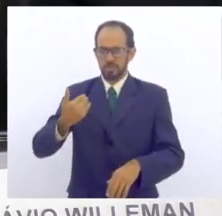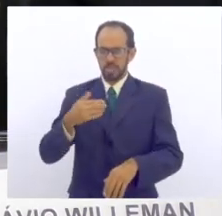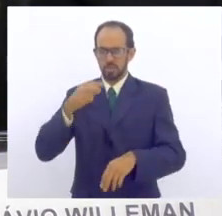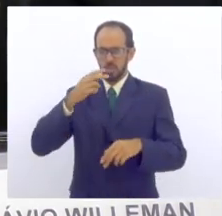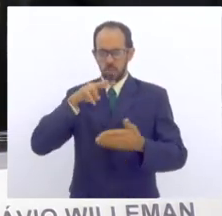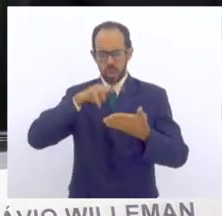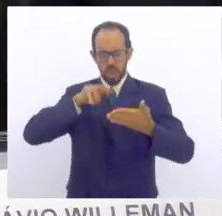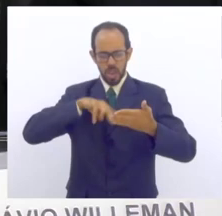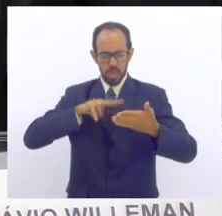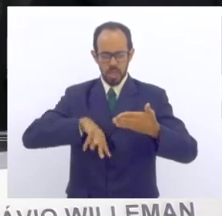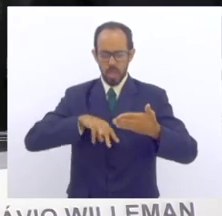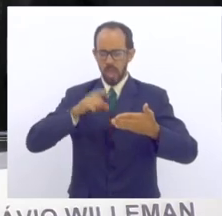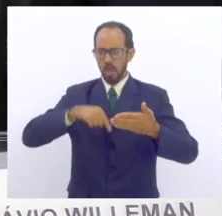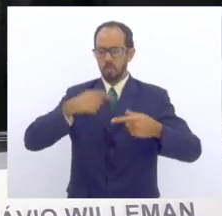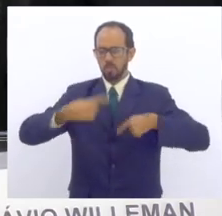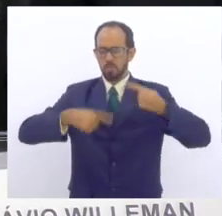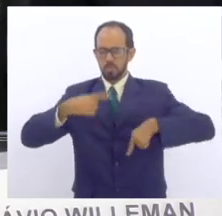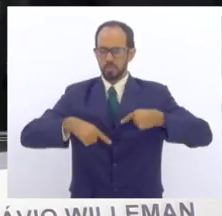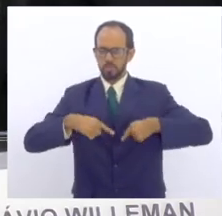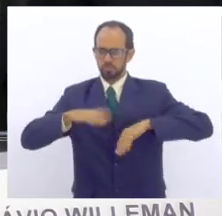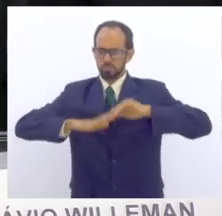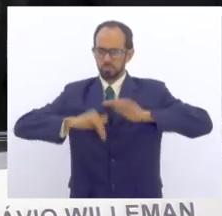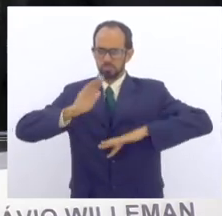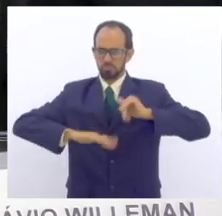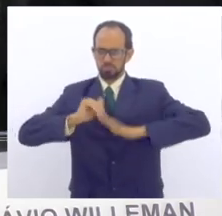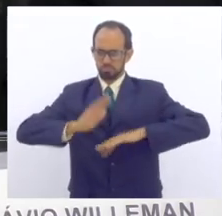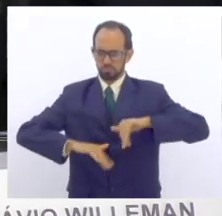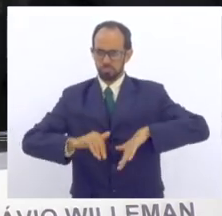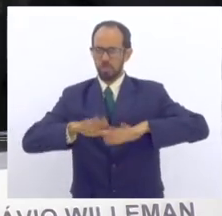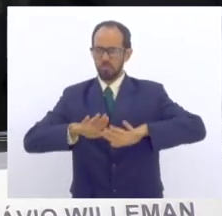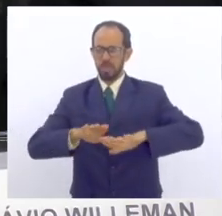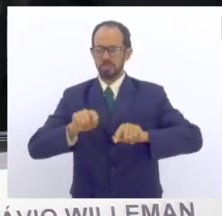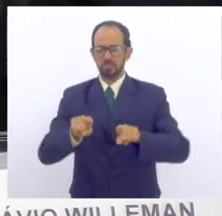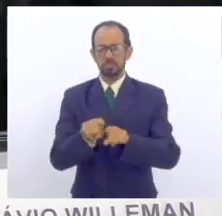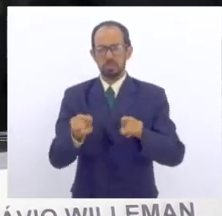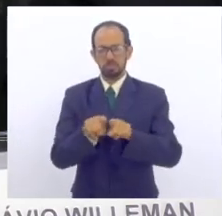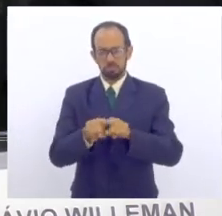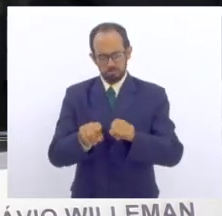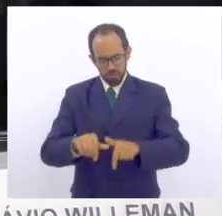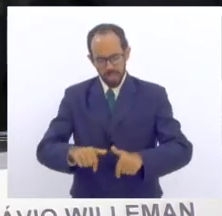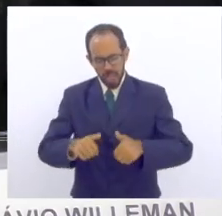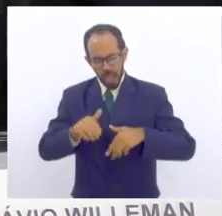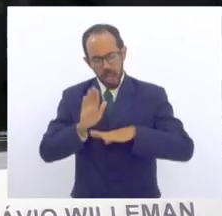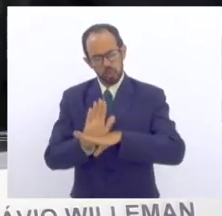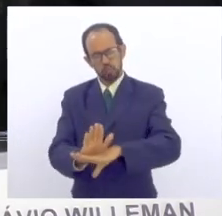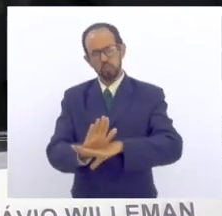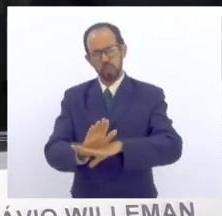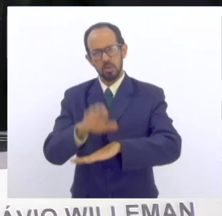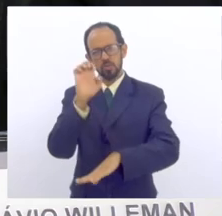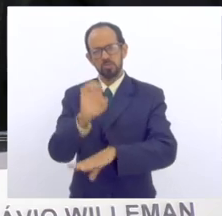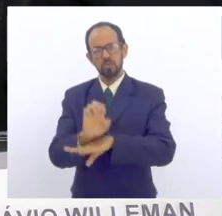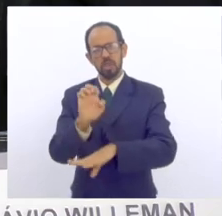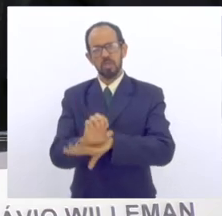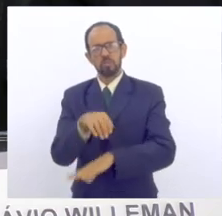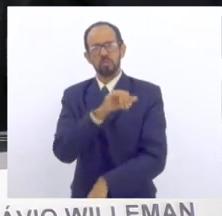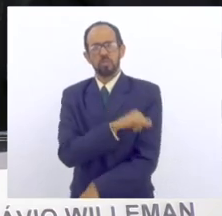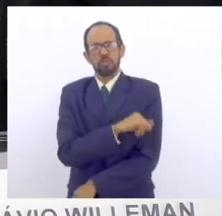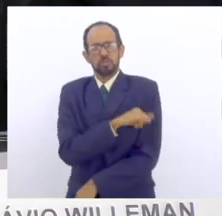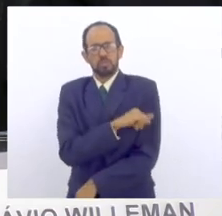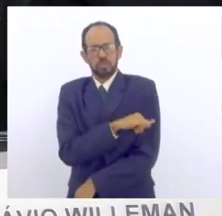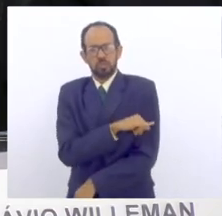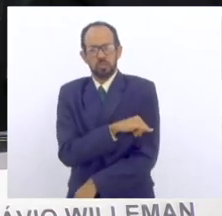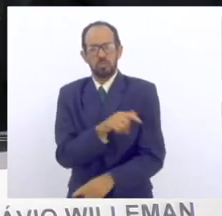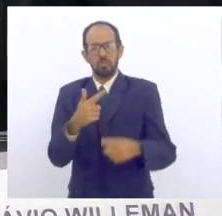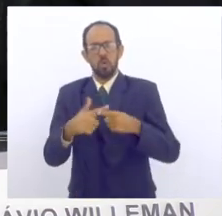político Nato mas que contribuiu muito para o estado do Rio de Janeiro pois aos